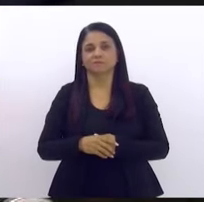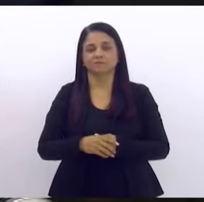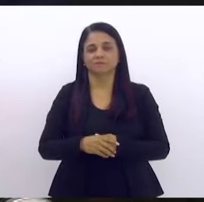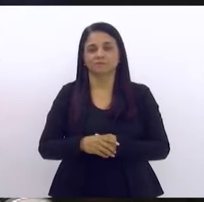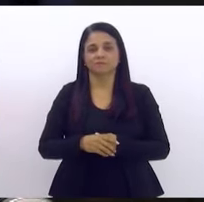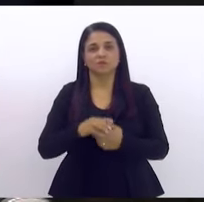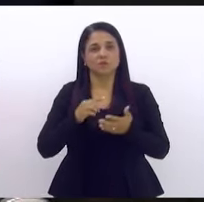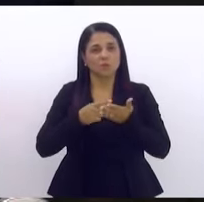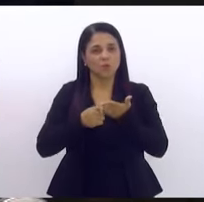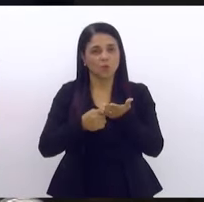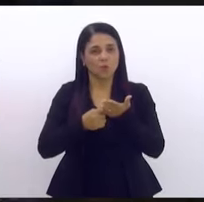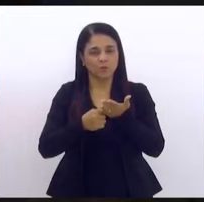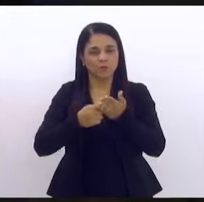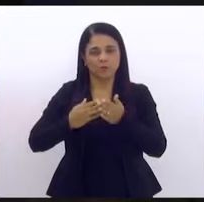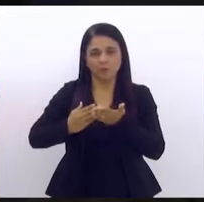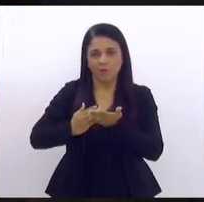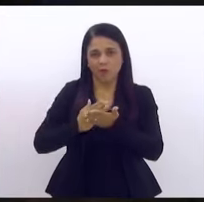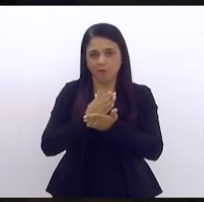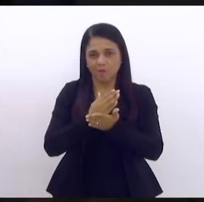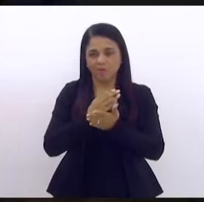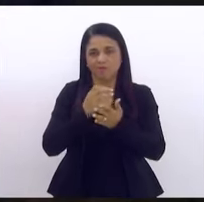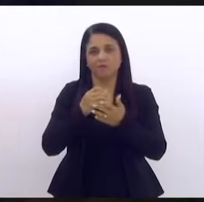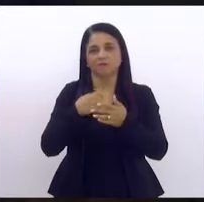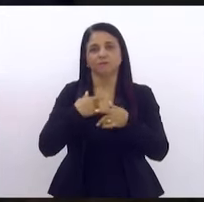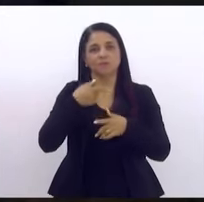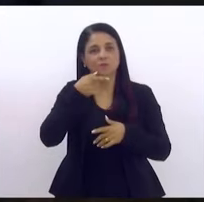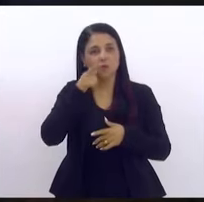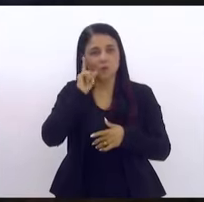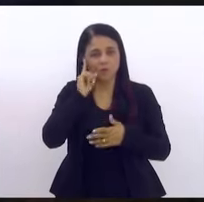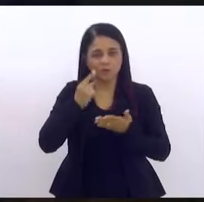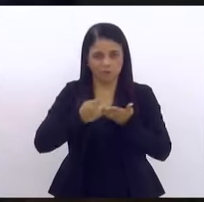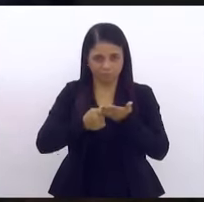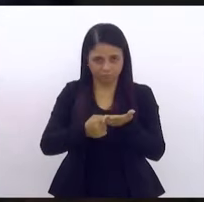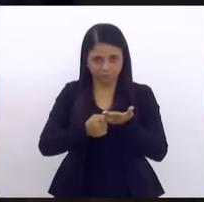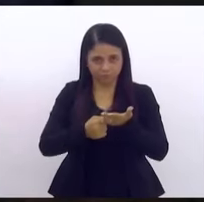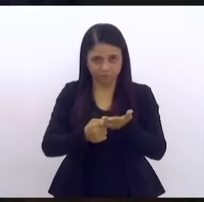conforme combinado e aprovado na sessão de ontem.